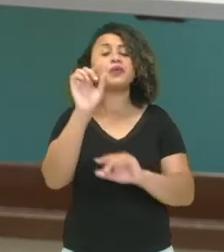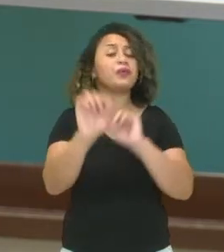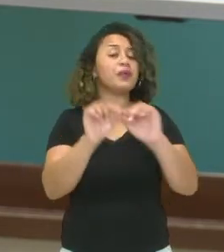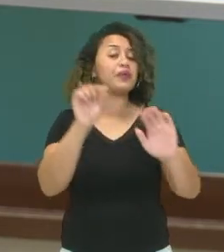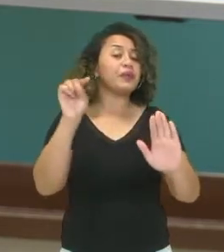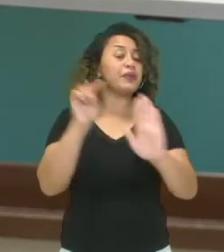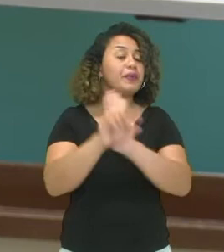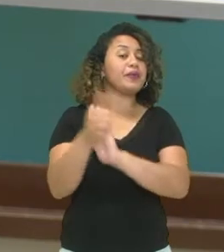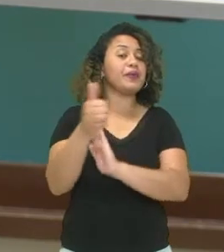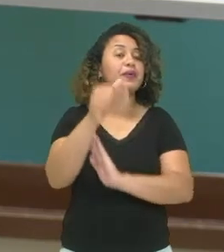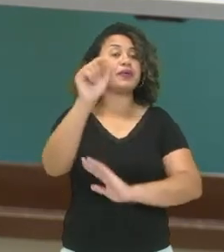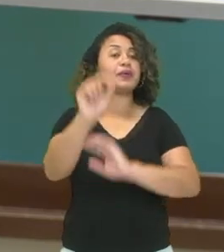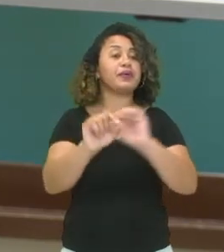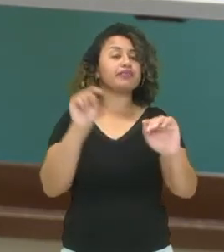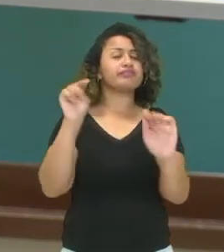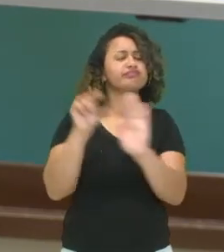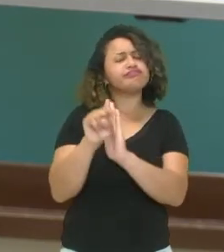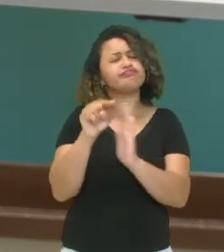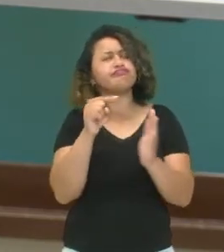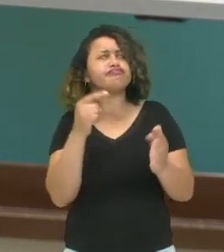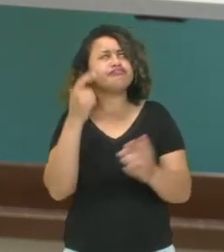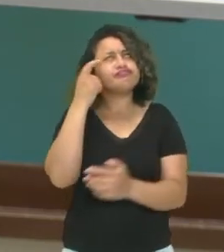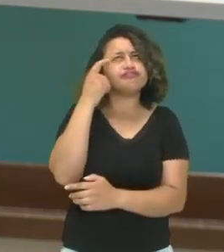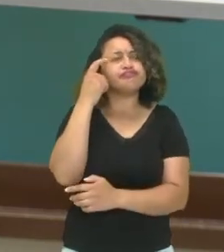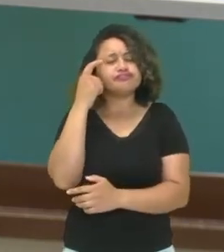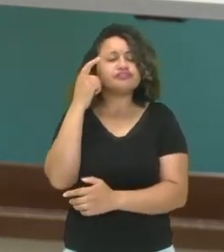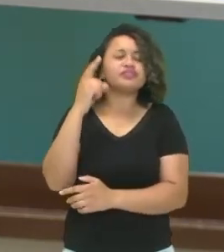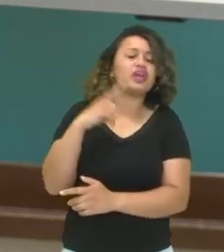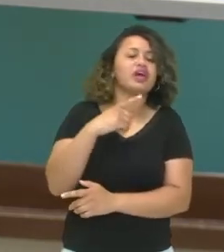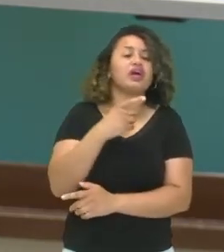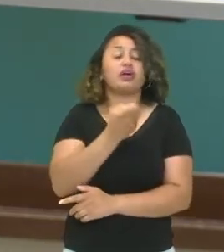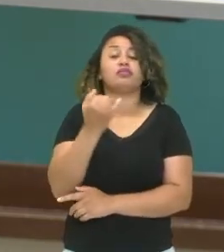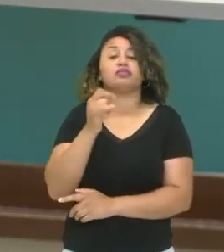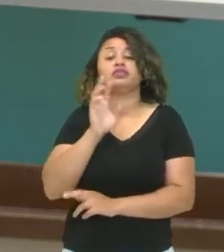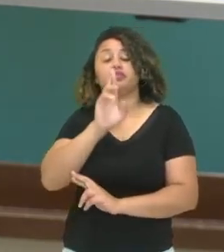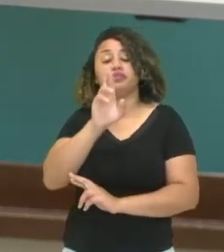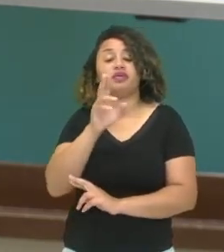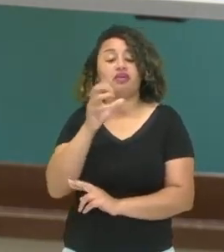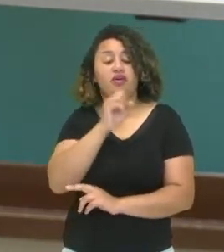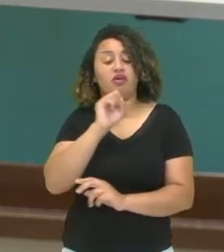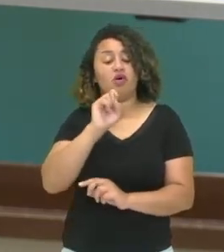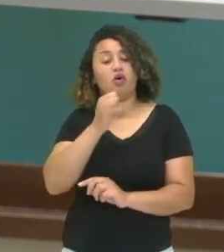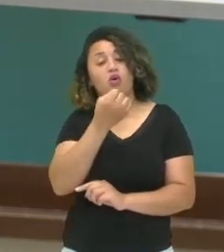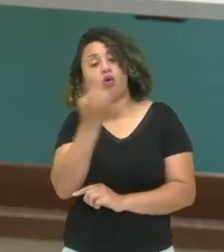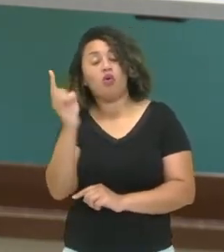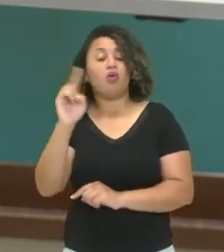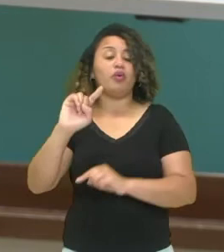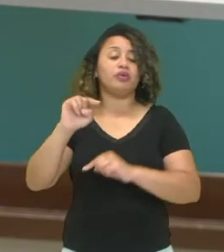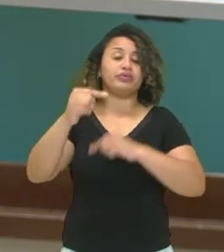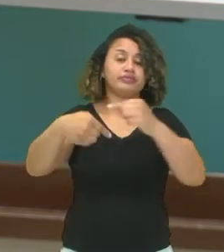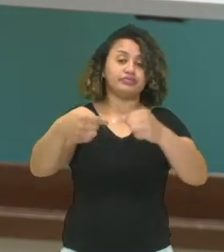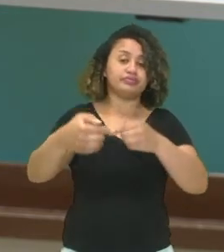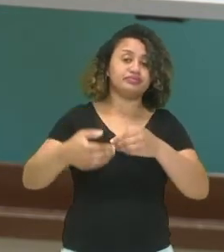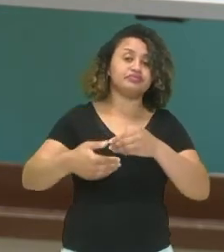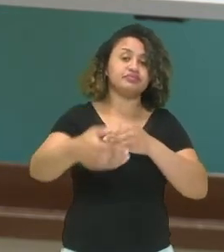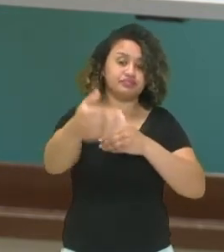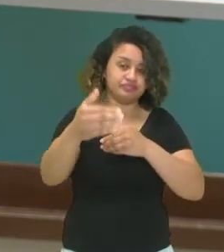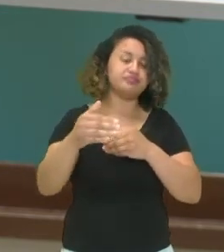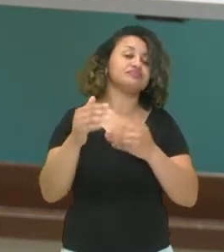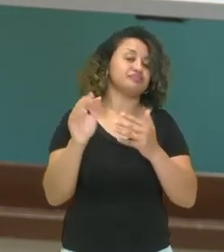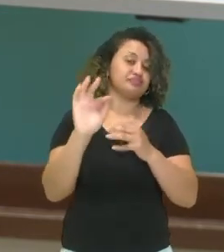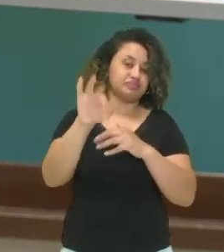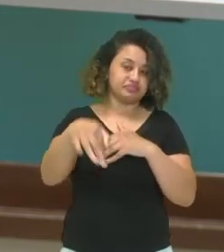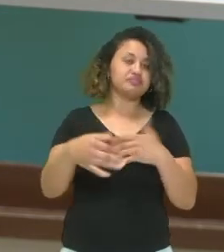aquela sempre que a gente questionar, e lembrando que algumas a gente vai responder mais rápido, outras vai até o final do vídeo.